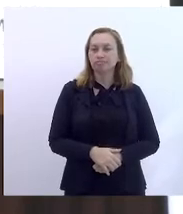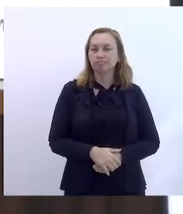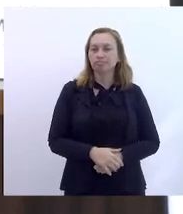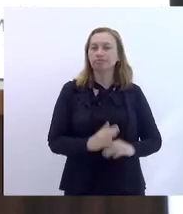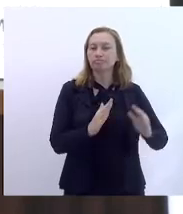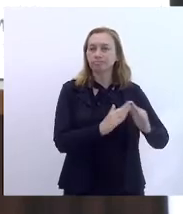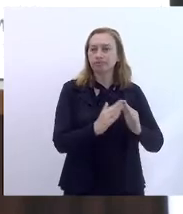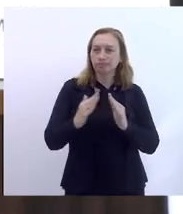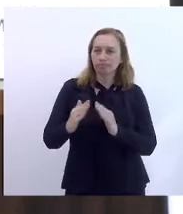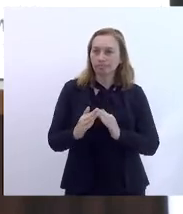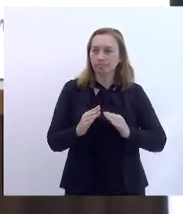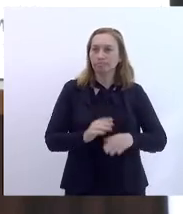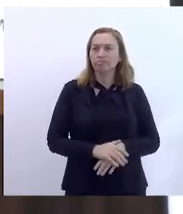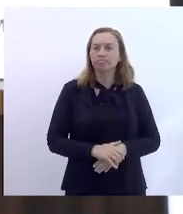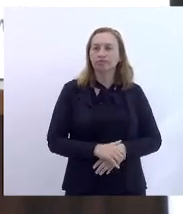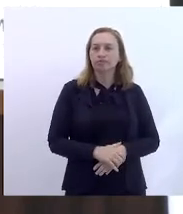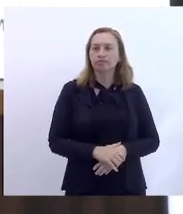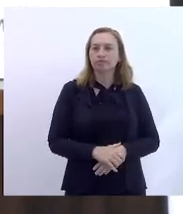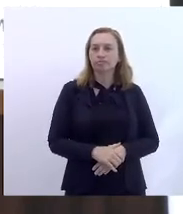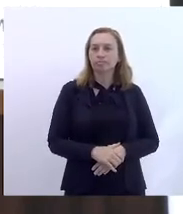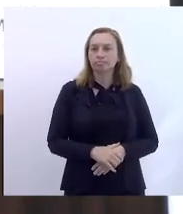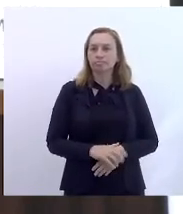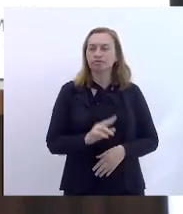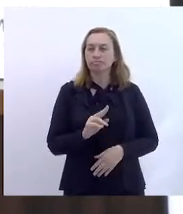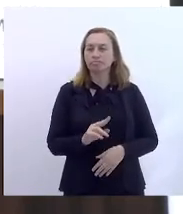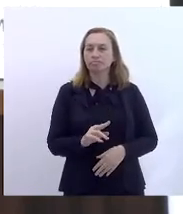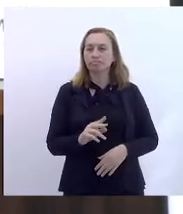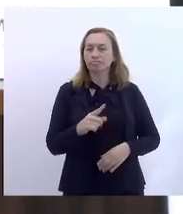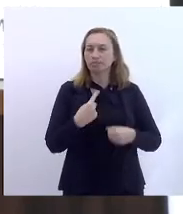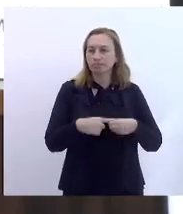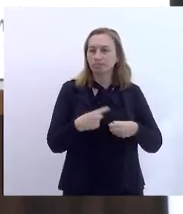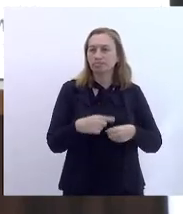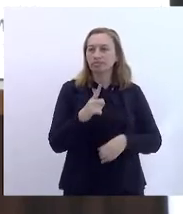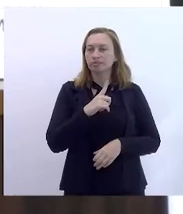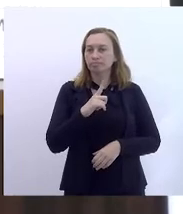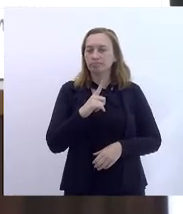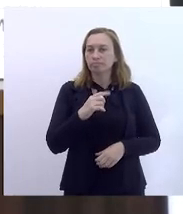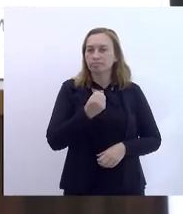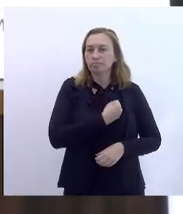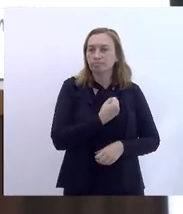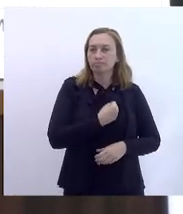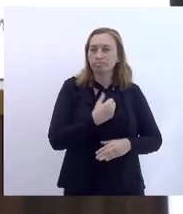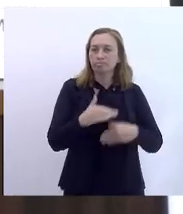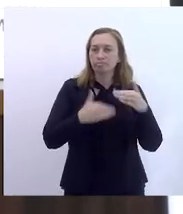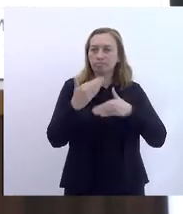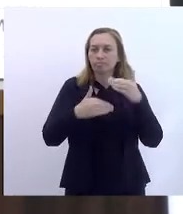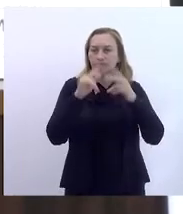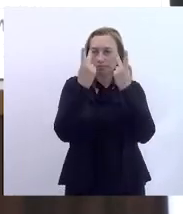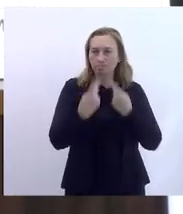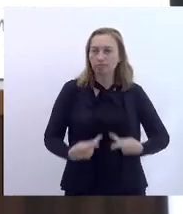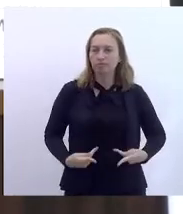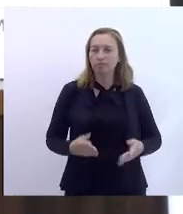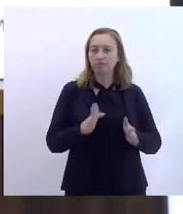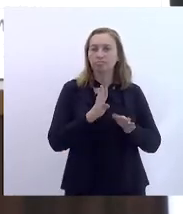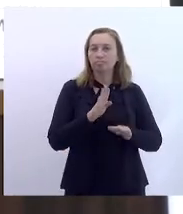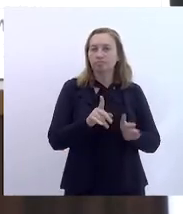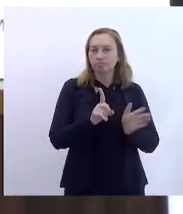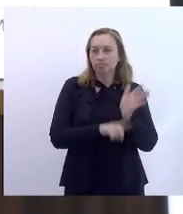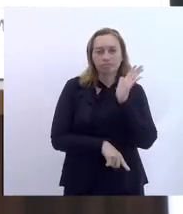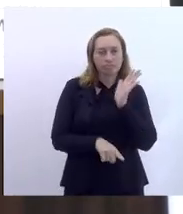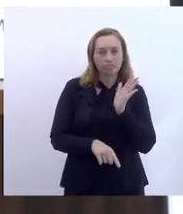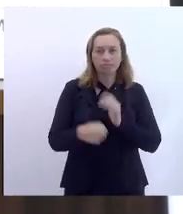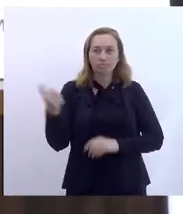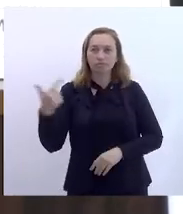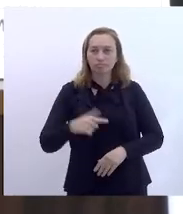habitações para além da favela do jacarezinho o bairro tem um dos índices de desenvolvimento humano mais baixos